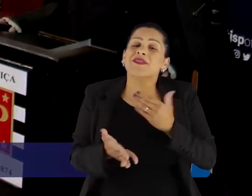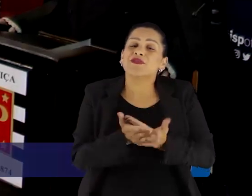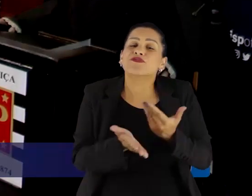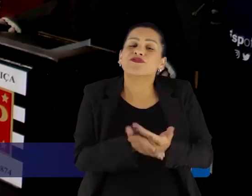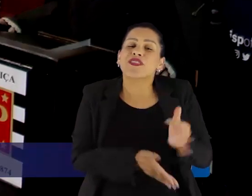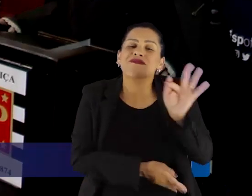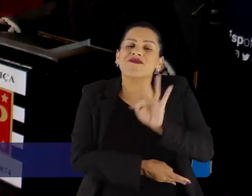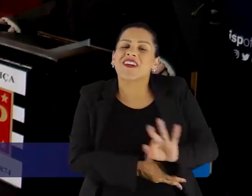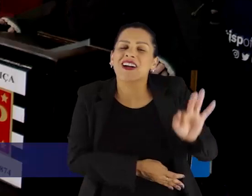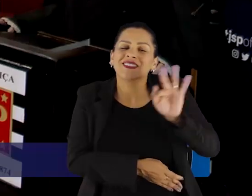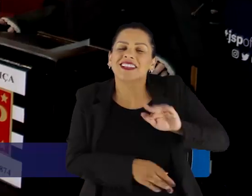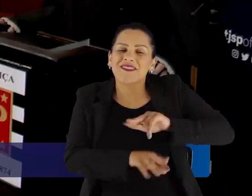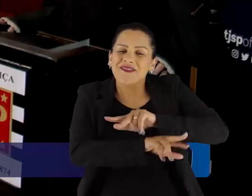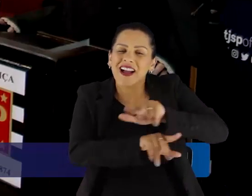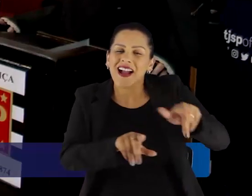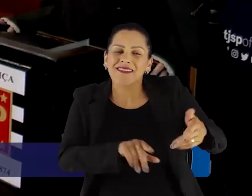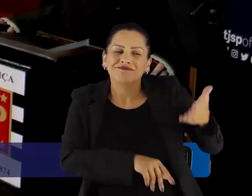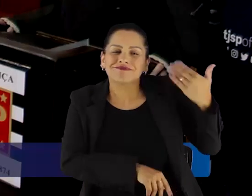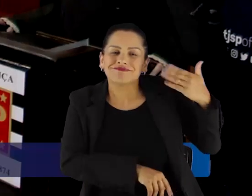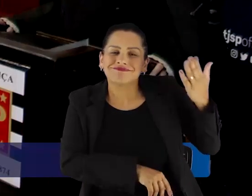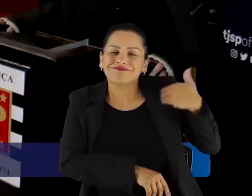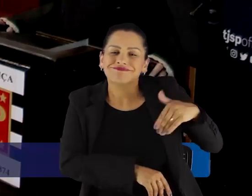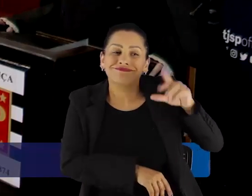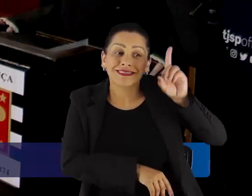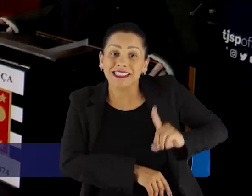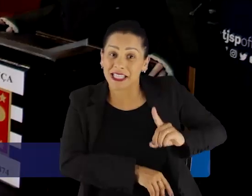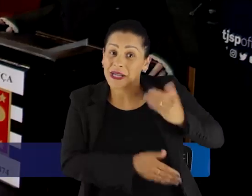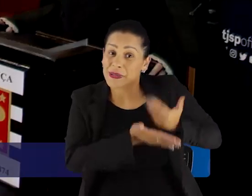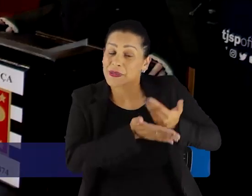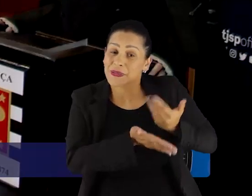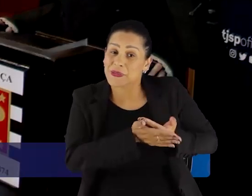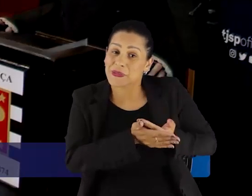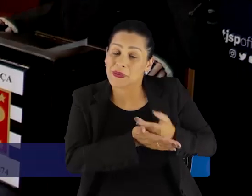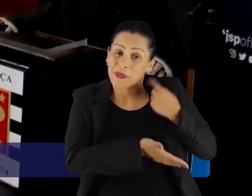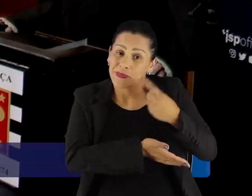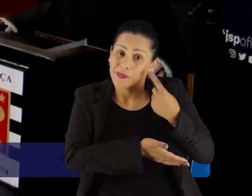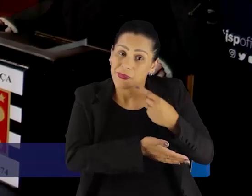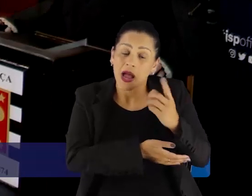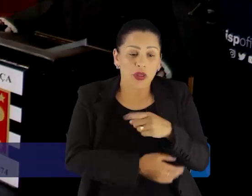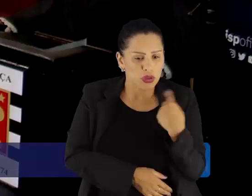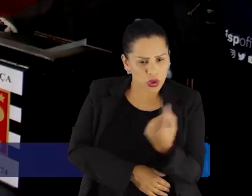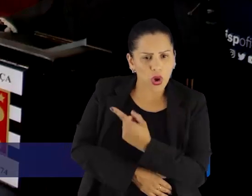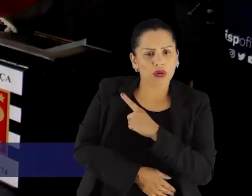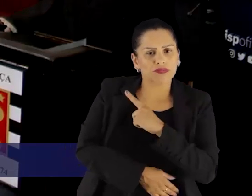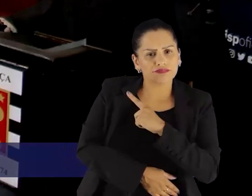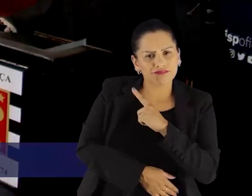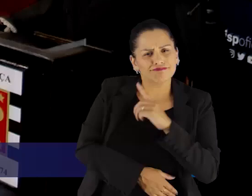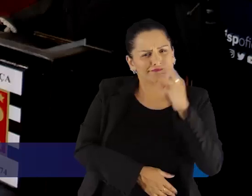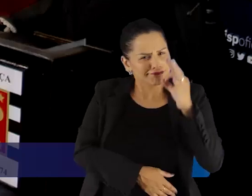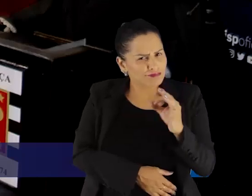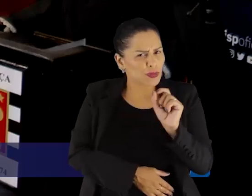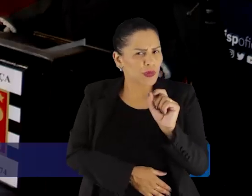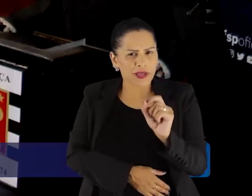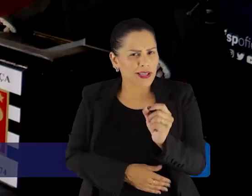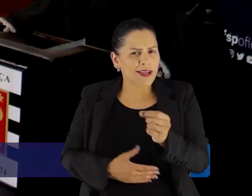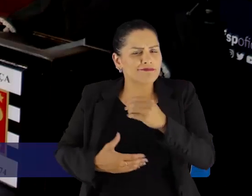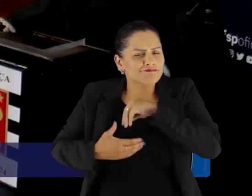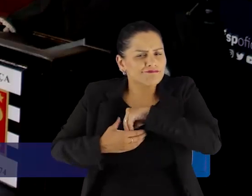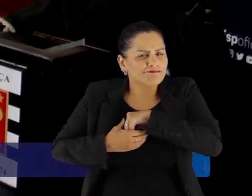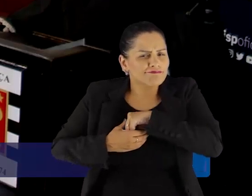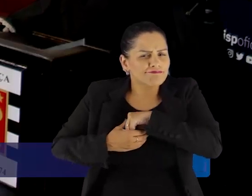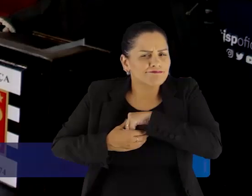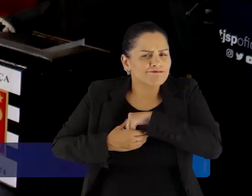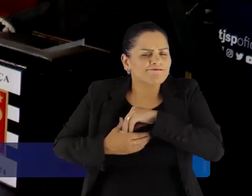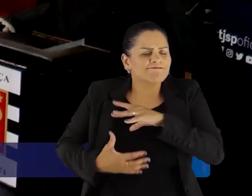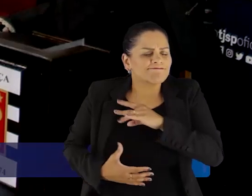das faculdades de direito bom e todos nós tenho certeza guardamos no peito a pureza